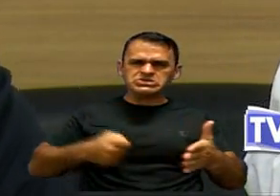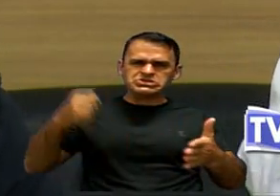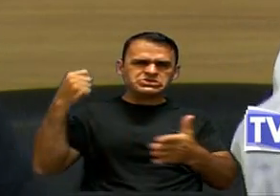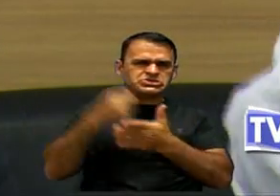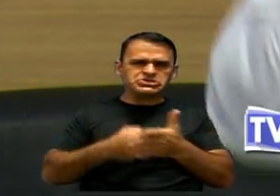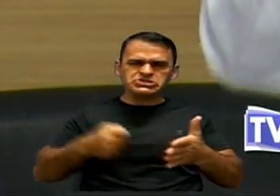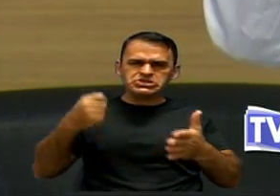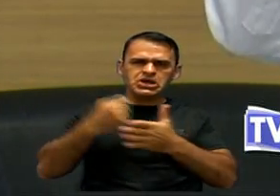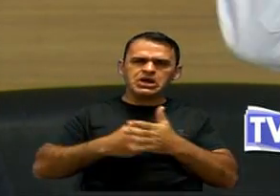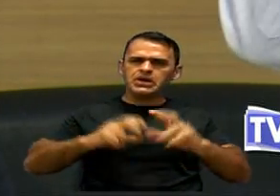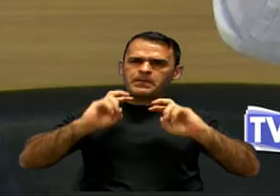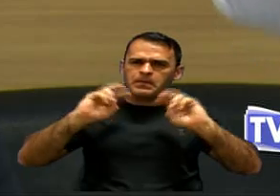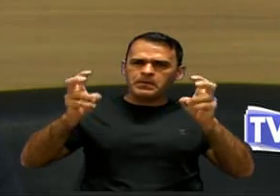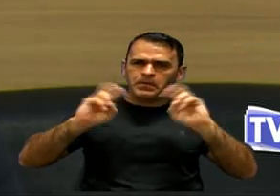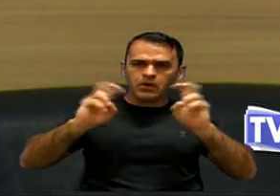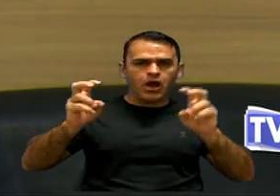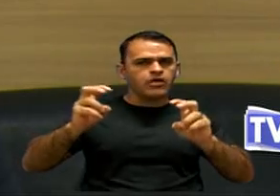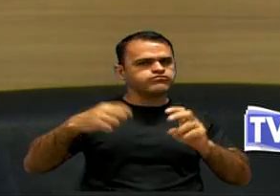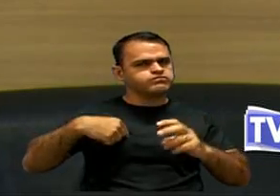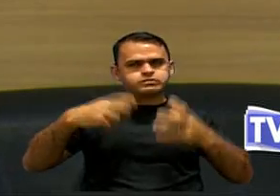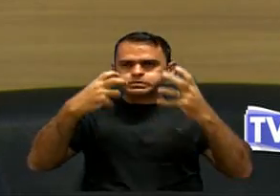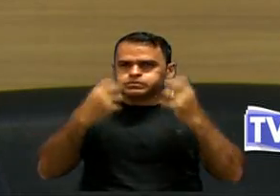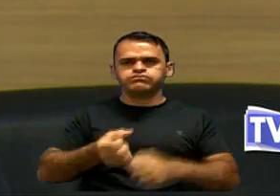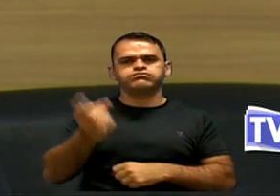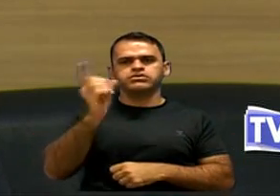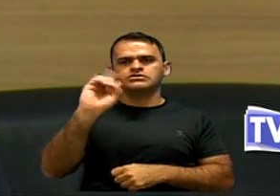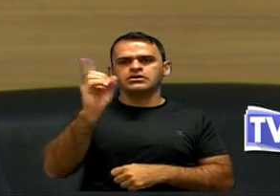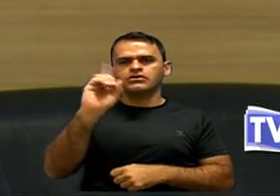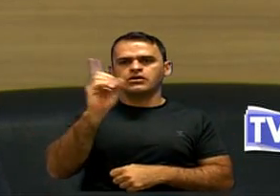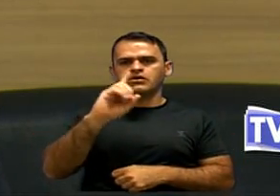aqui, que eu não aceitava esse hospital aqui.